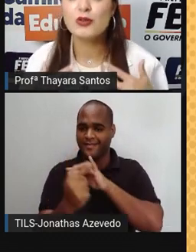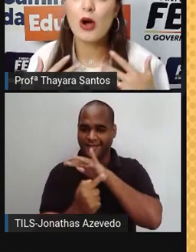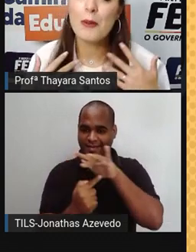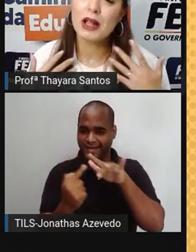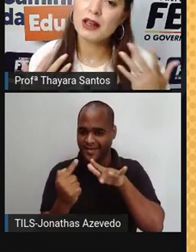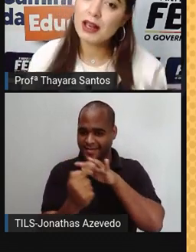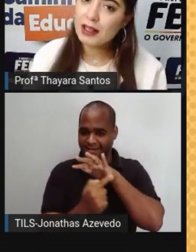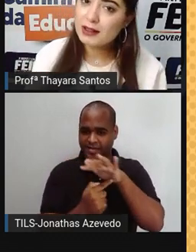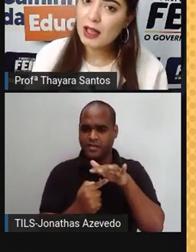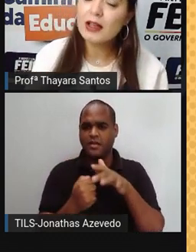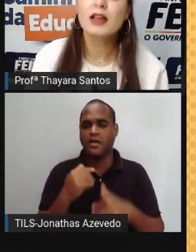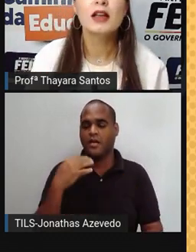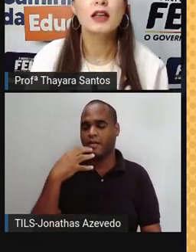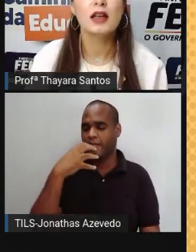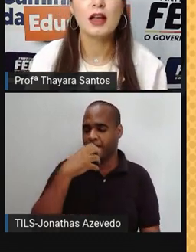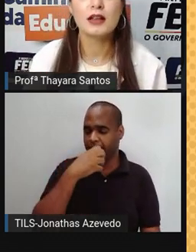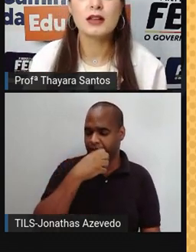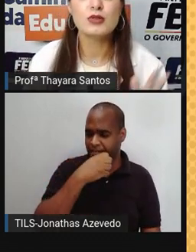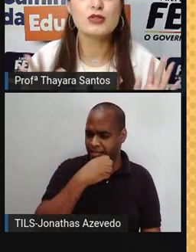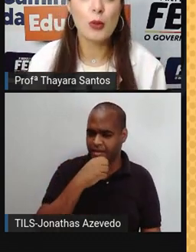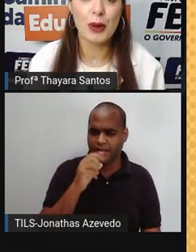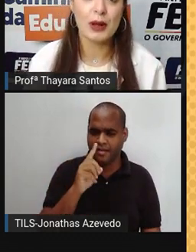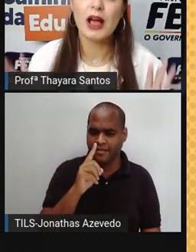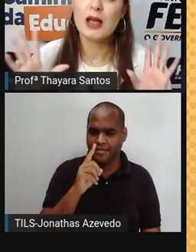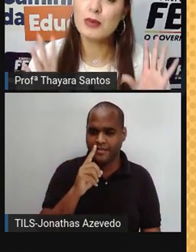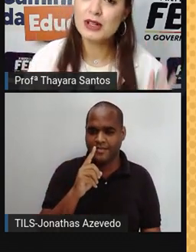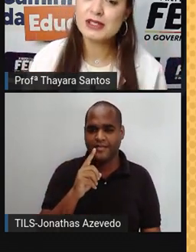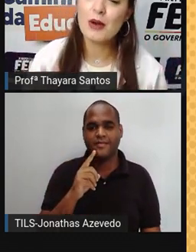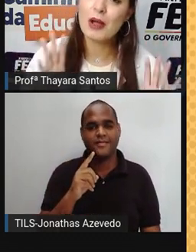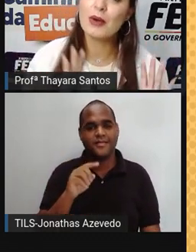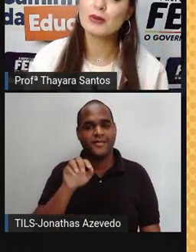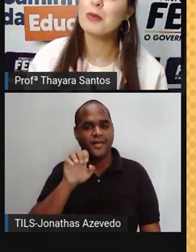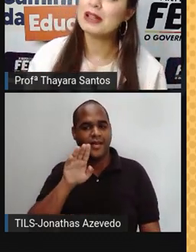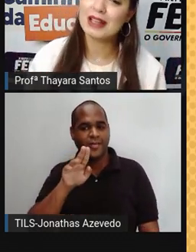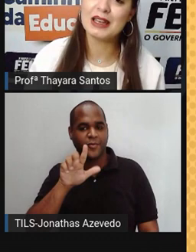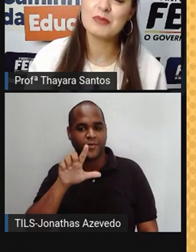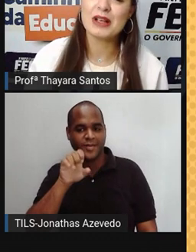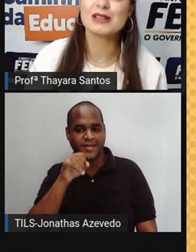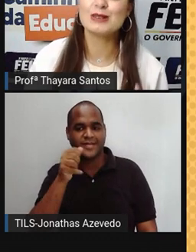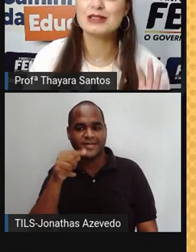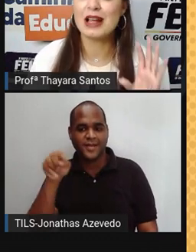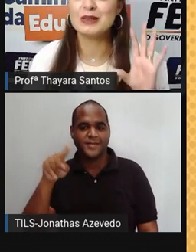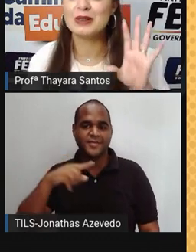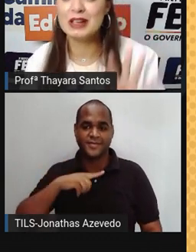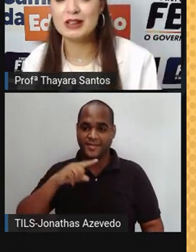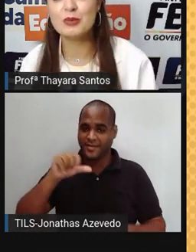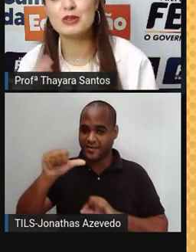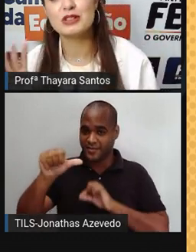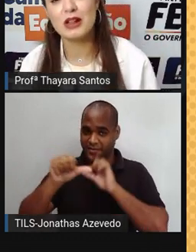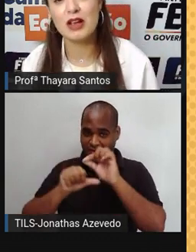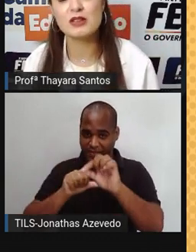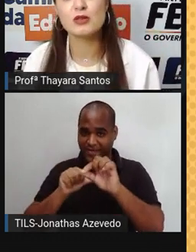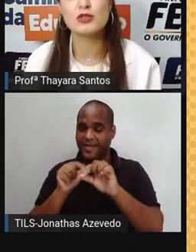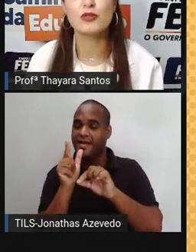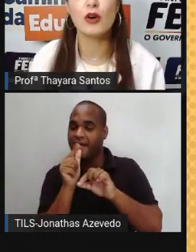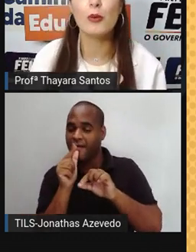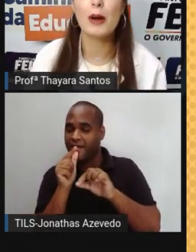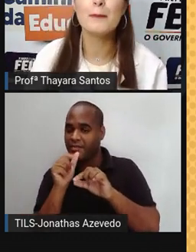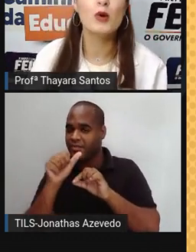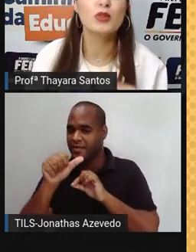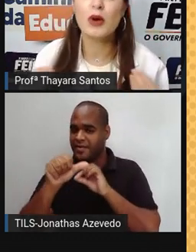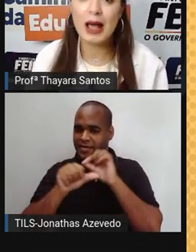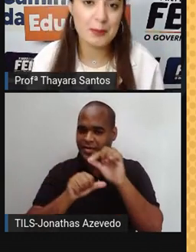de forma lenta não desculpa a ebulição é quando a e passa do estado líquido para o estado gasoso